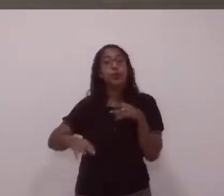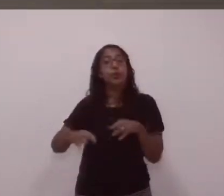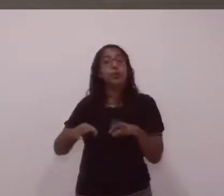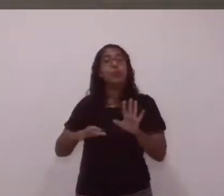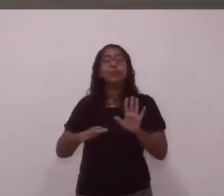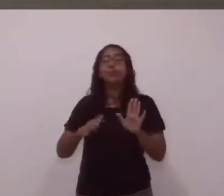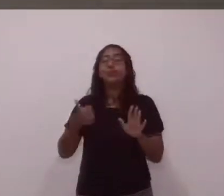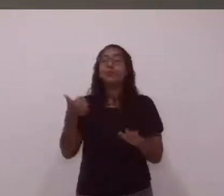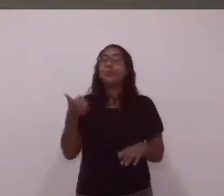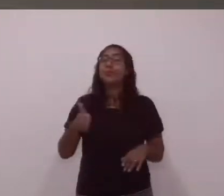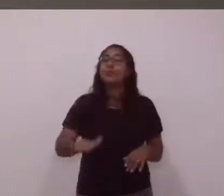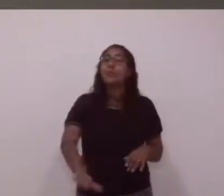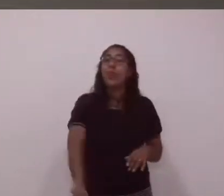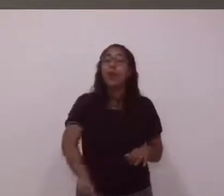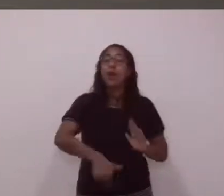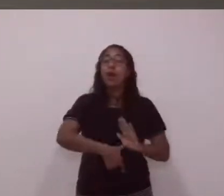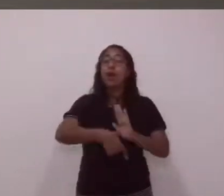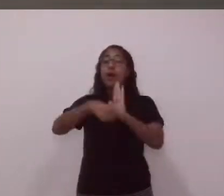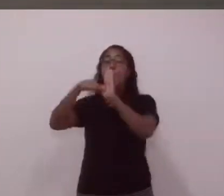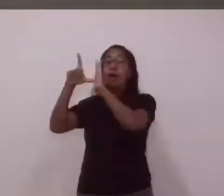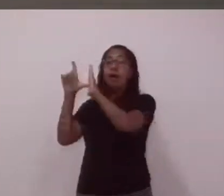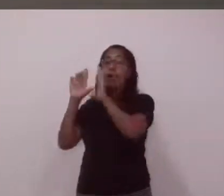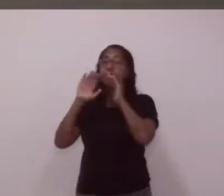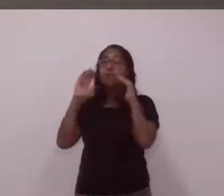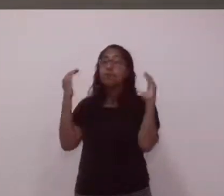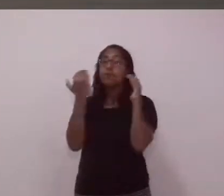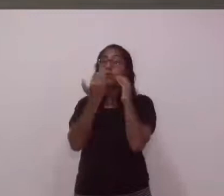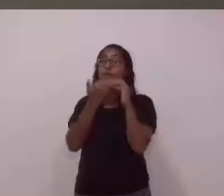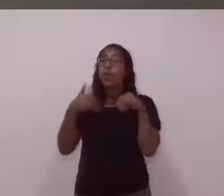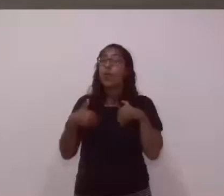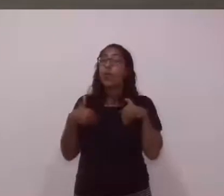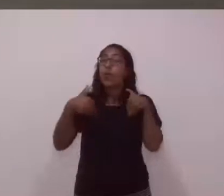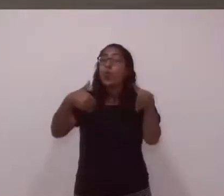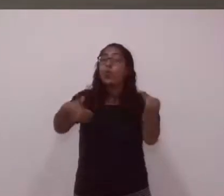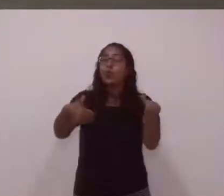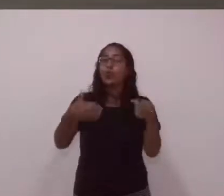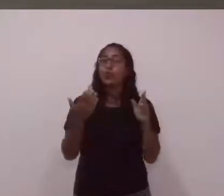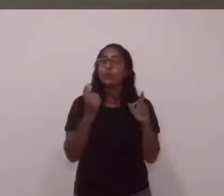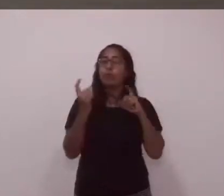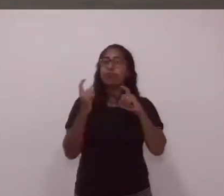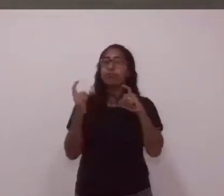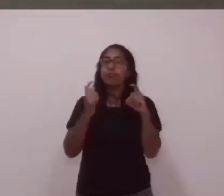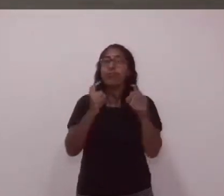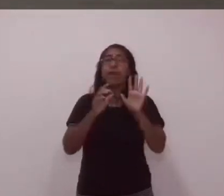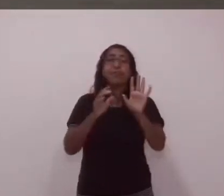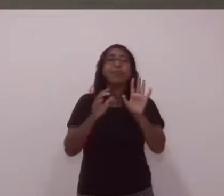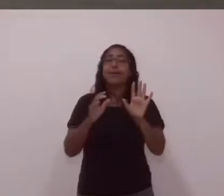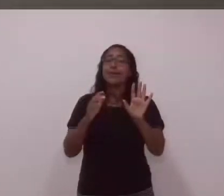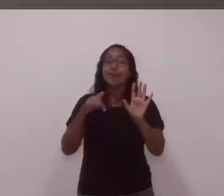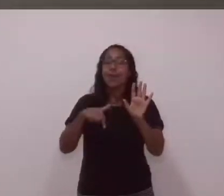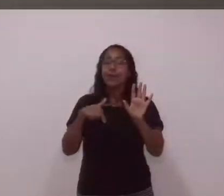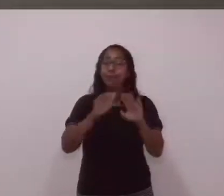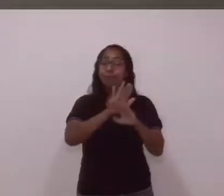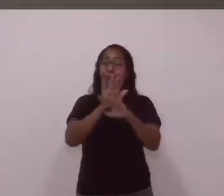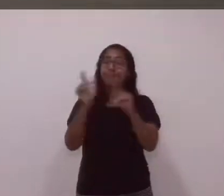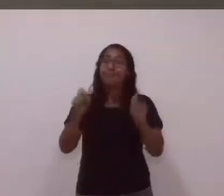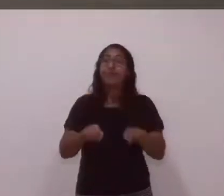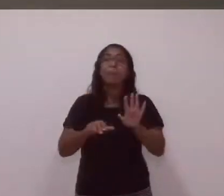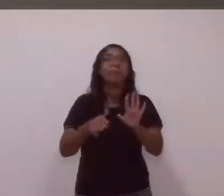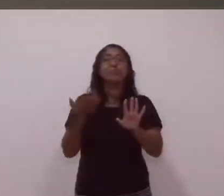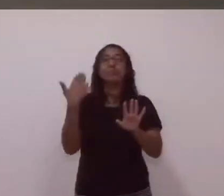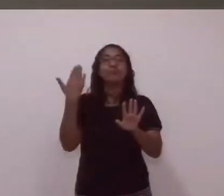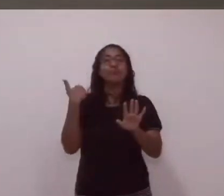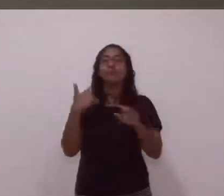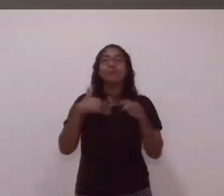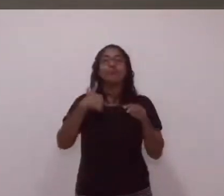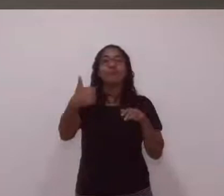que essa casa poderia ter sido convidada a participar e eu tenho certeza que essa casa ia dar um alerta infelizmente não foi o que aconteceu então a